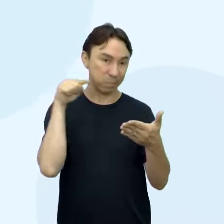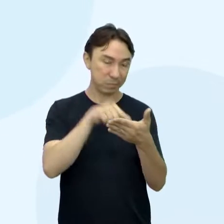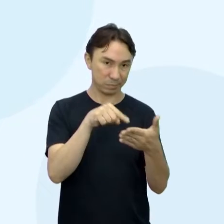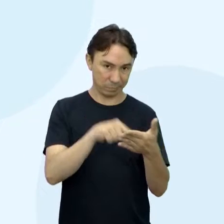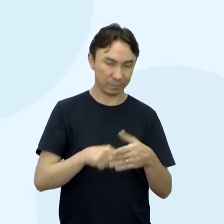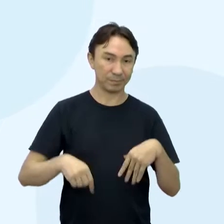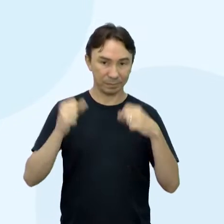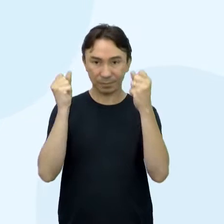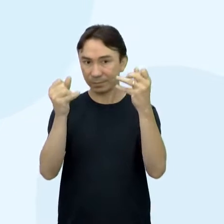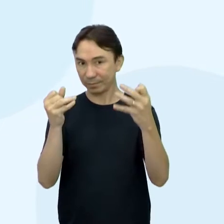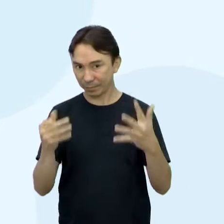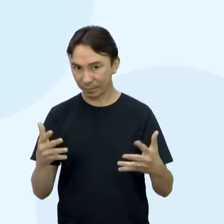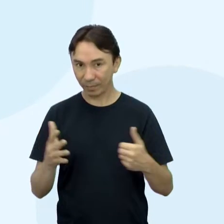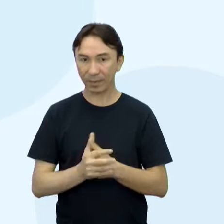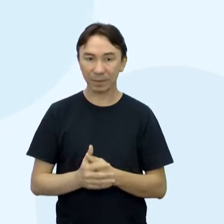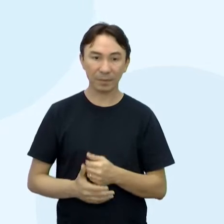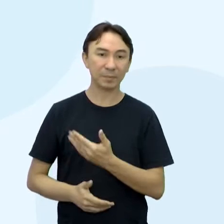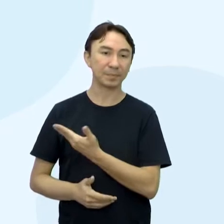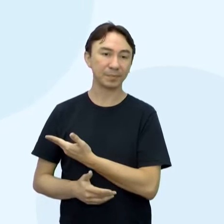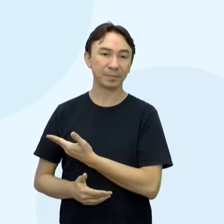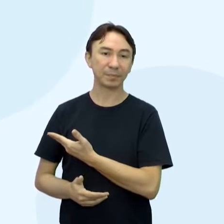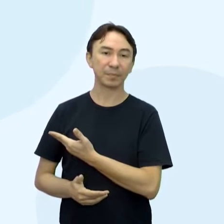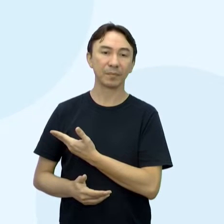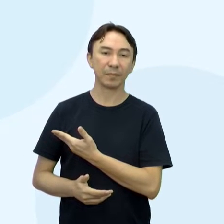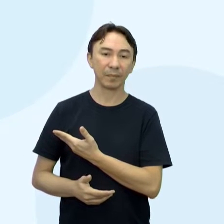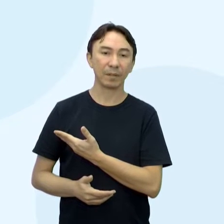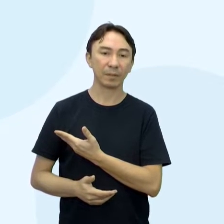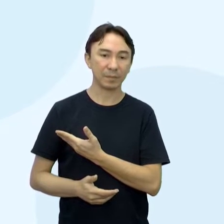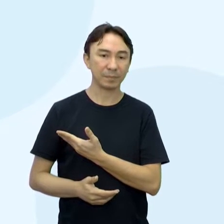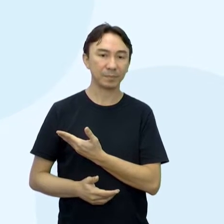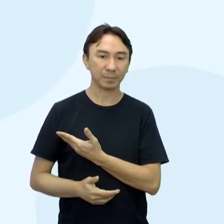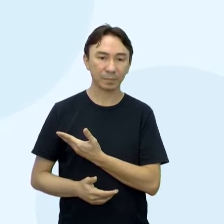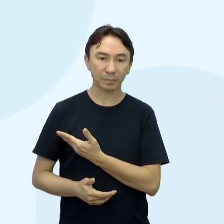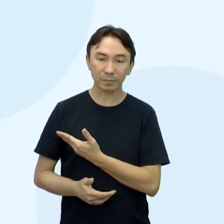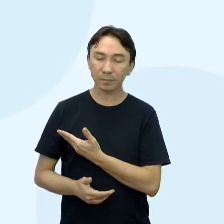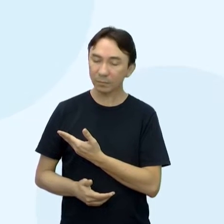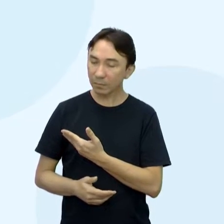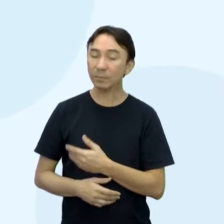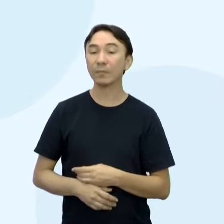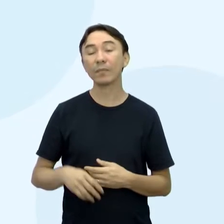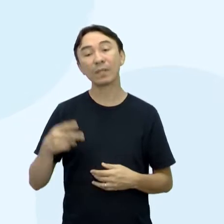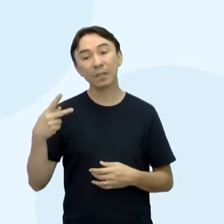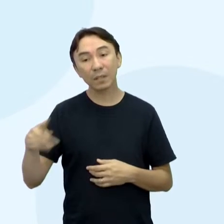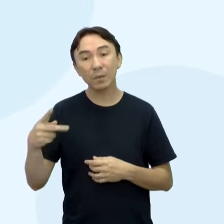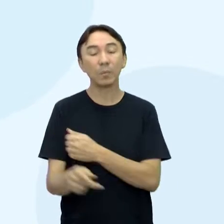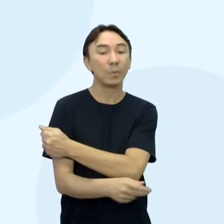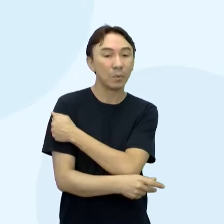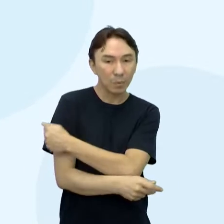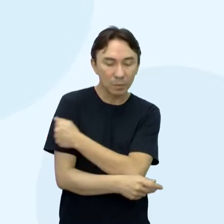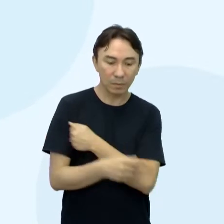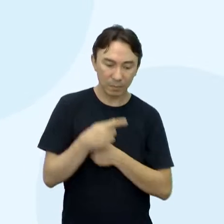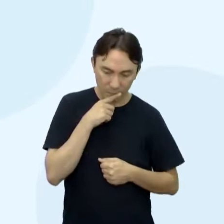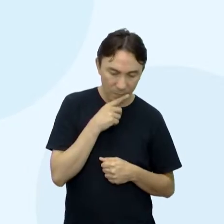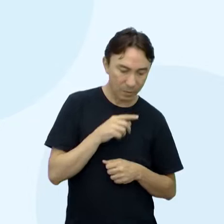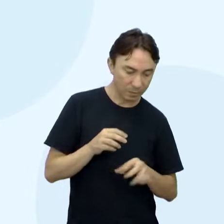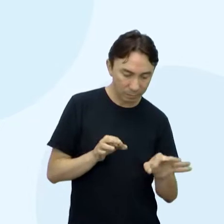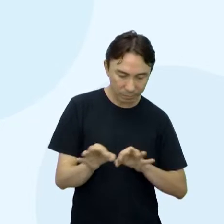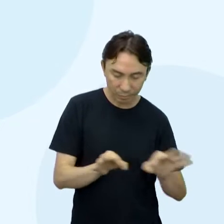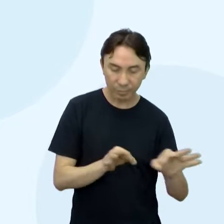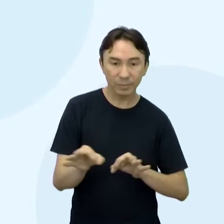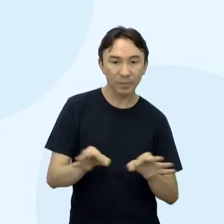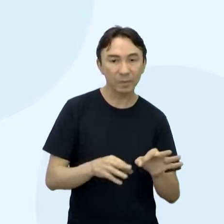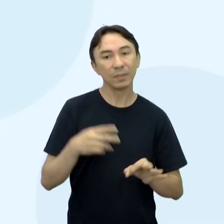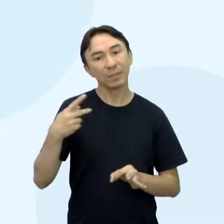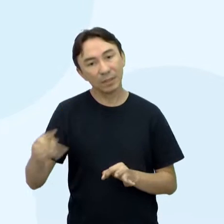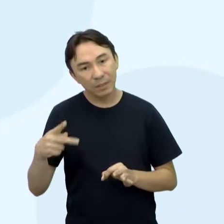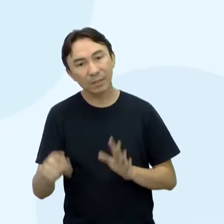Então, criar momentos para que os estudantes compartilhem a observação dos canais que estão seguindo